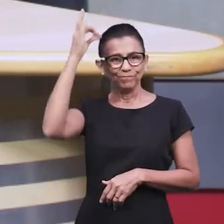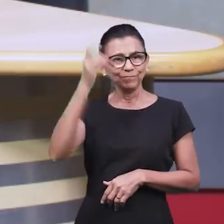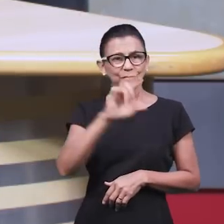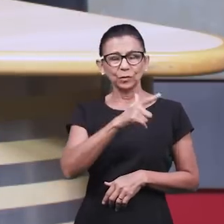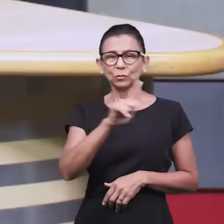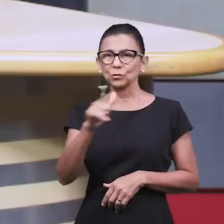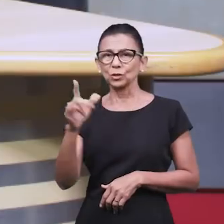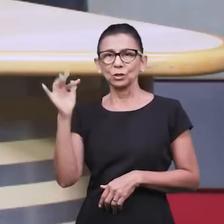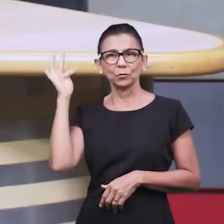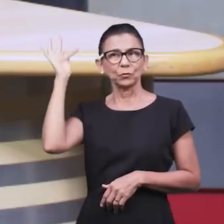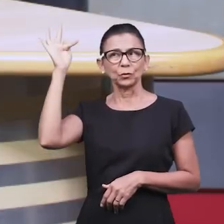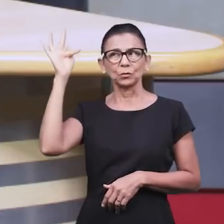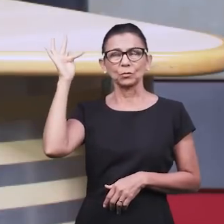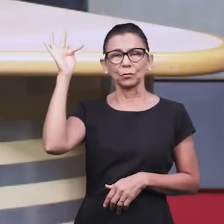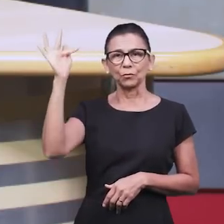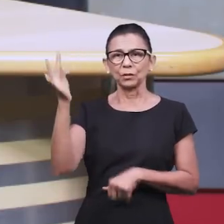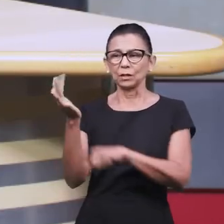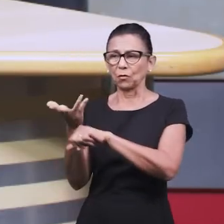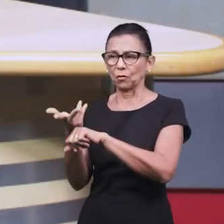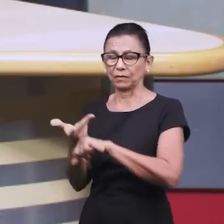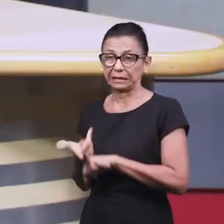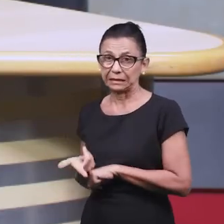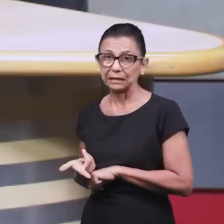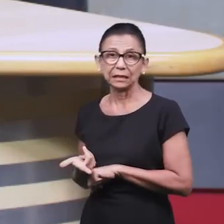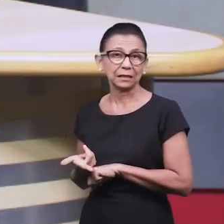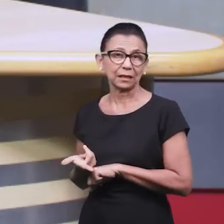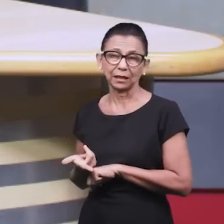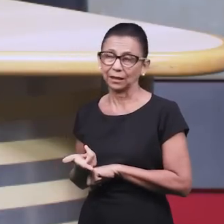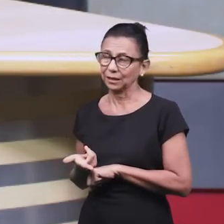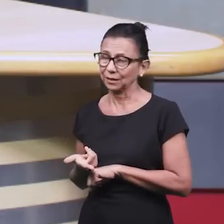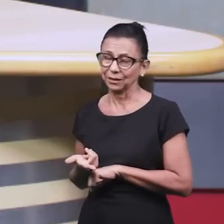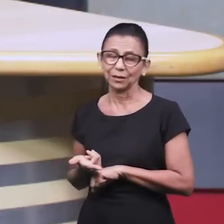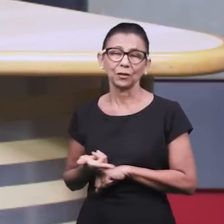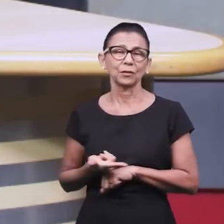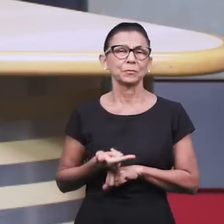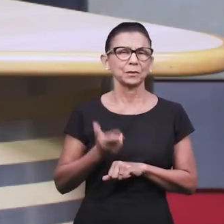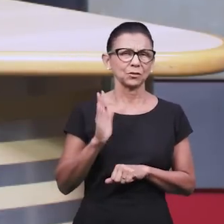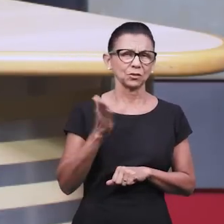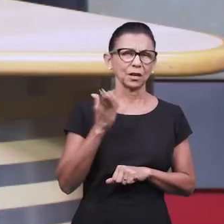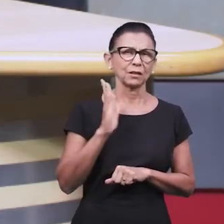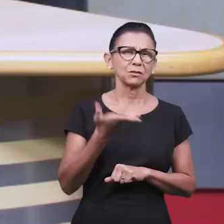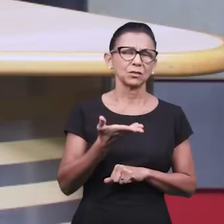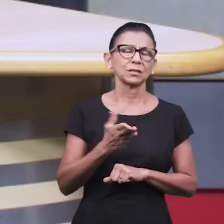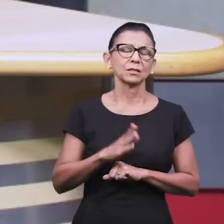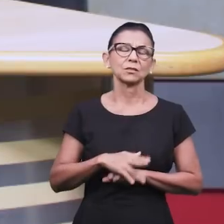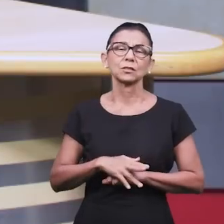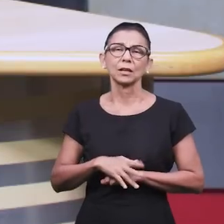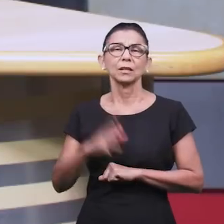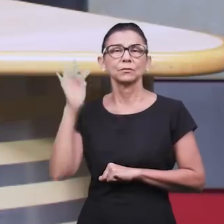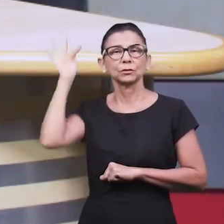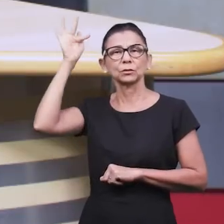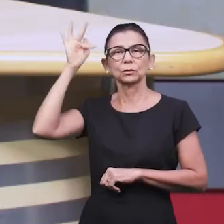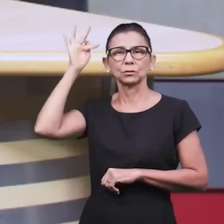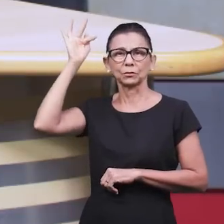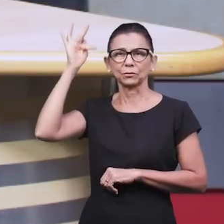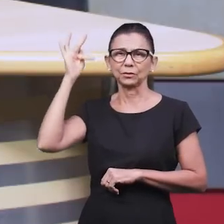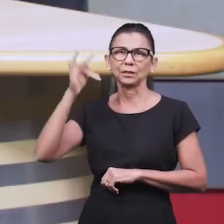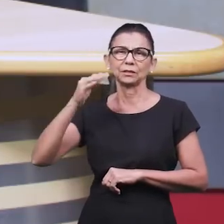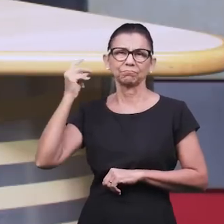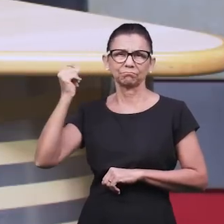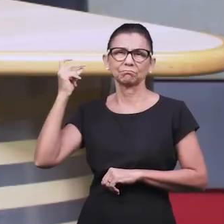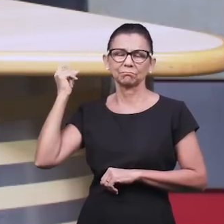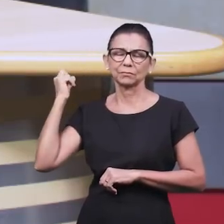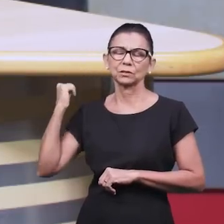racional, filosófica, porque naquela época a filosofia já existia, não é? Havia ainda a